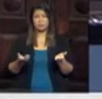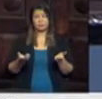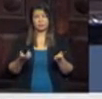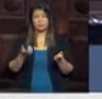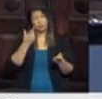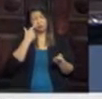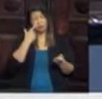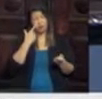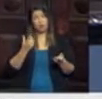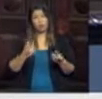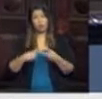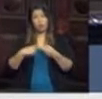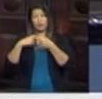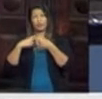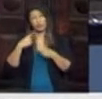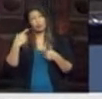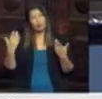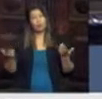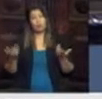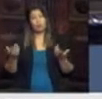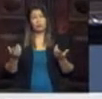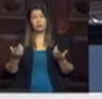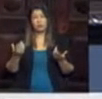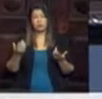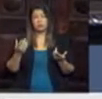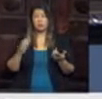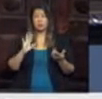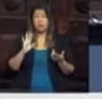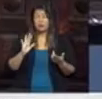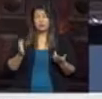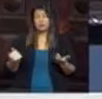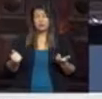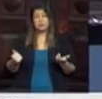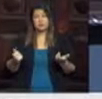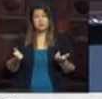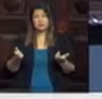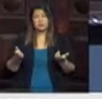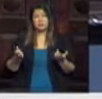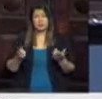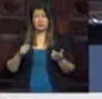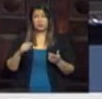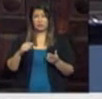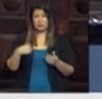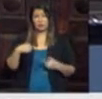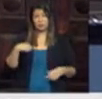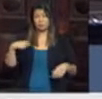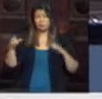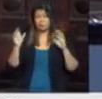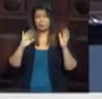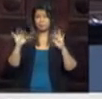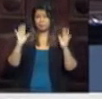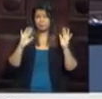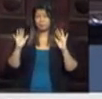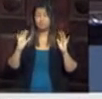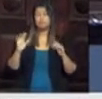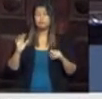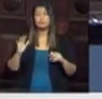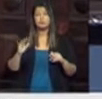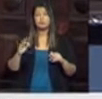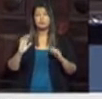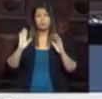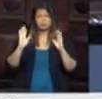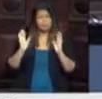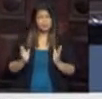convênio com faz. Não contei, mas pela grossura de tanto papel, são mais